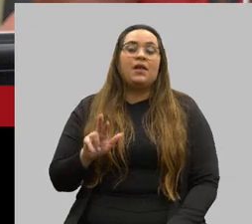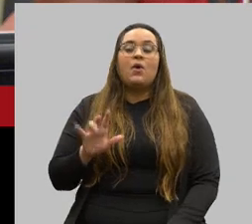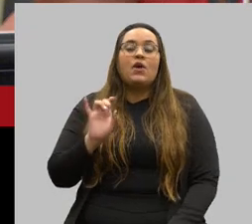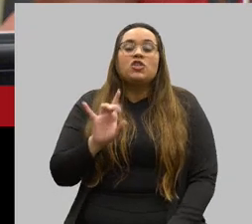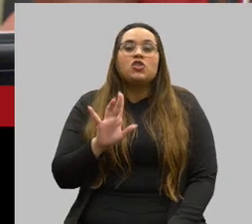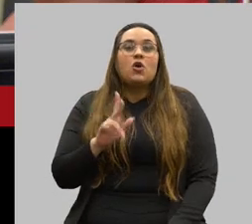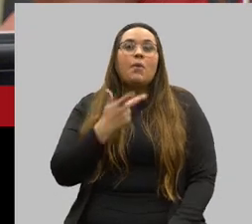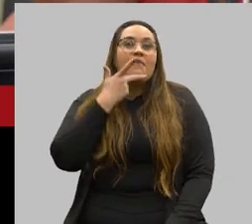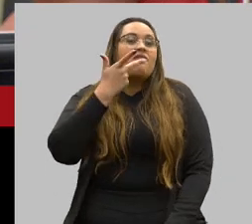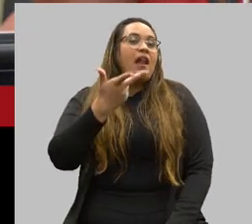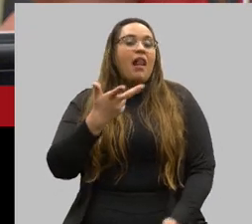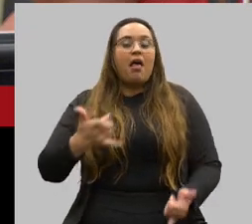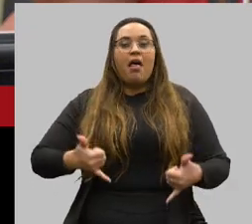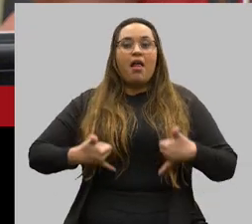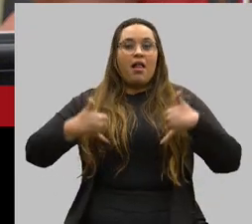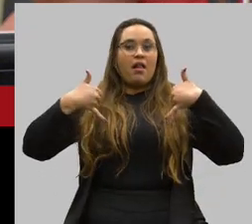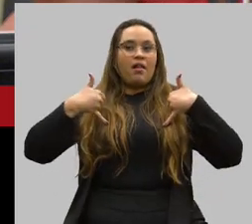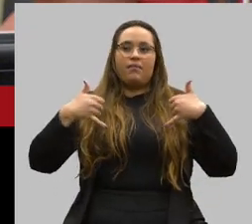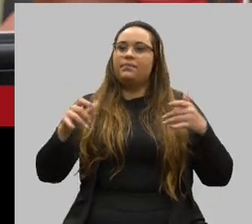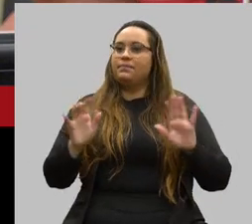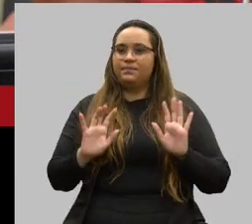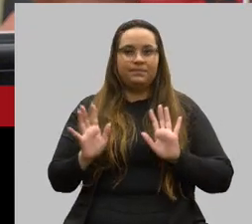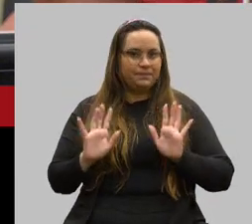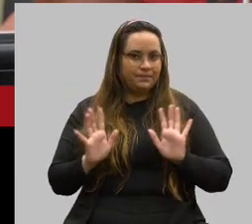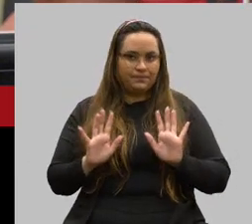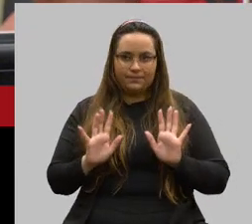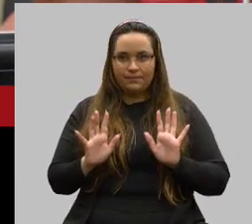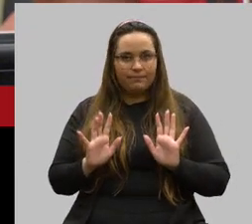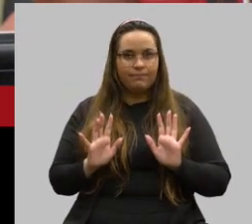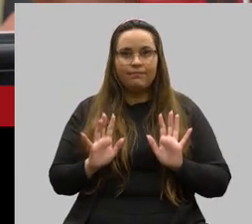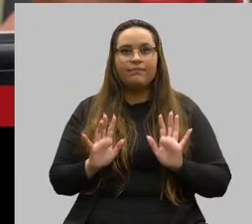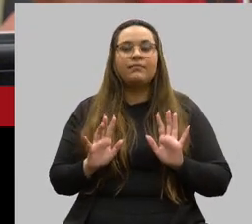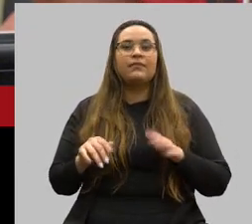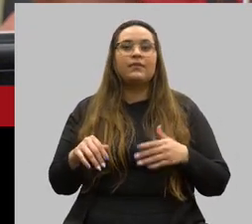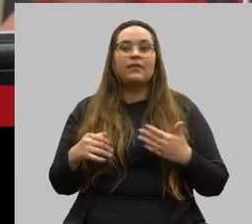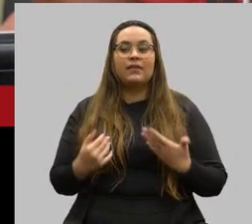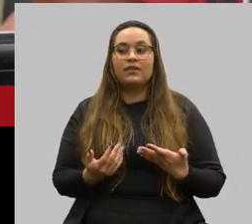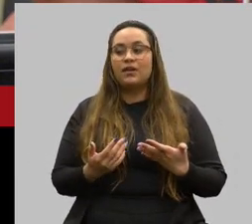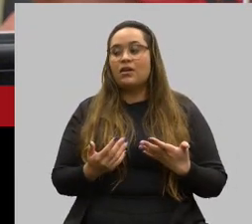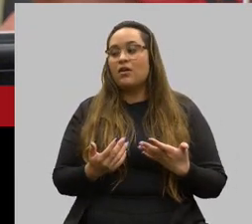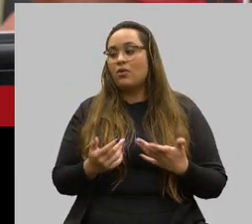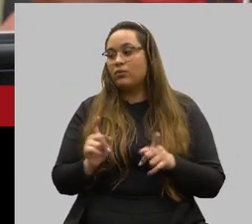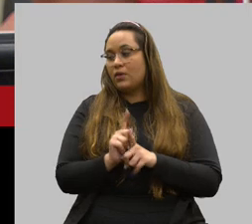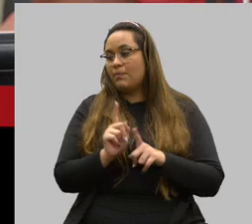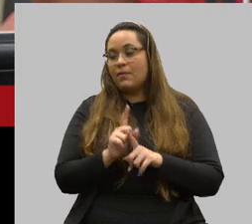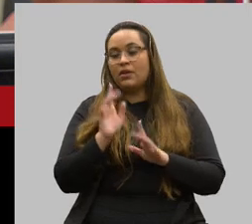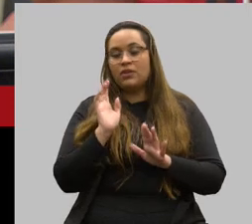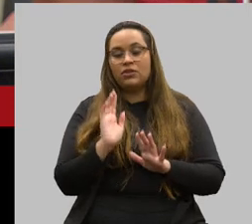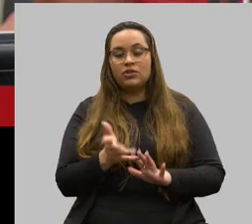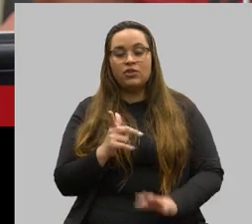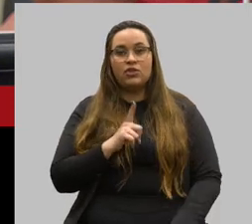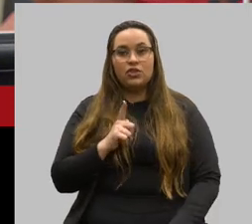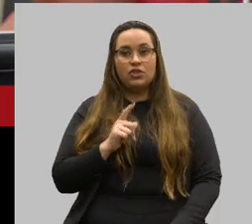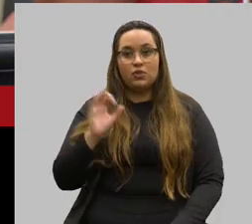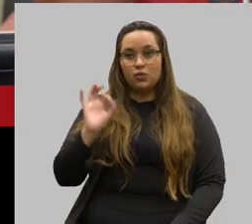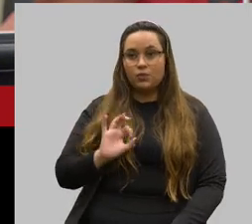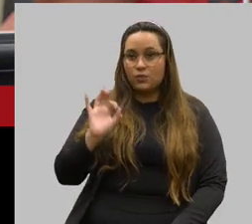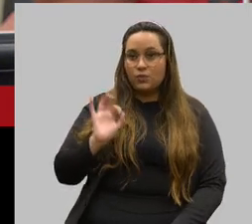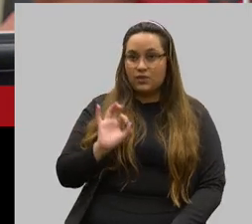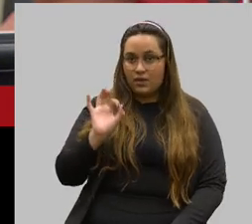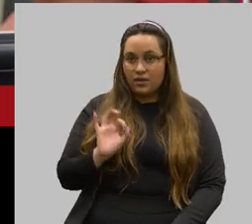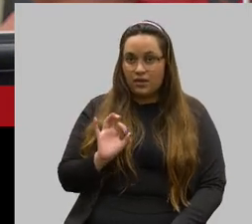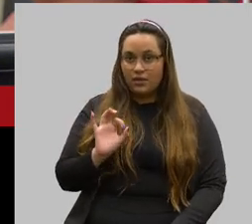e a a aquilo que eu tô fazendo de emenda parlamentar a gente aportou recurso no centro odontológico da Polícia Civil